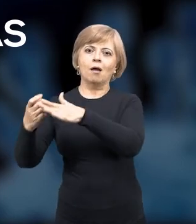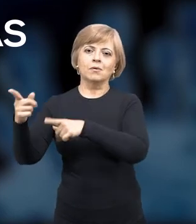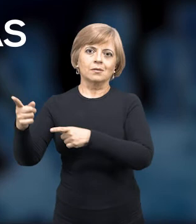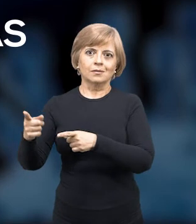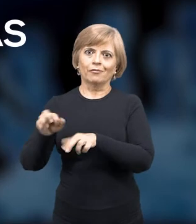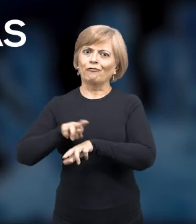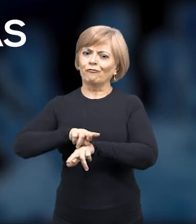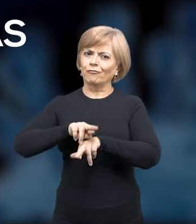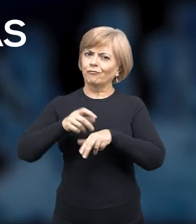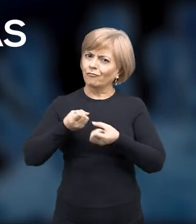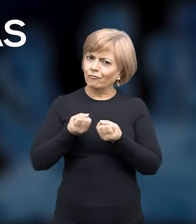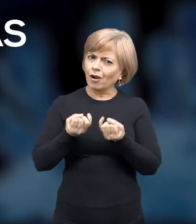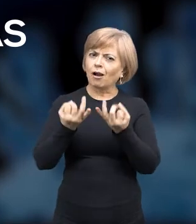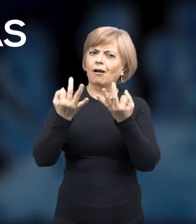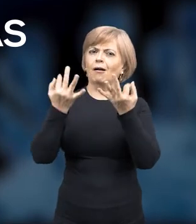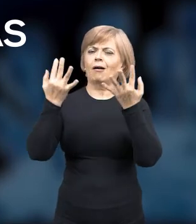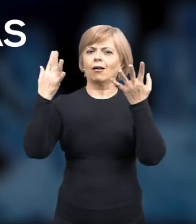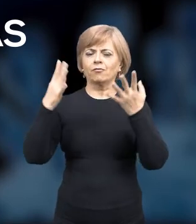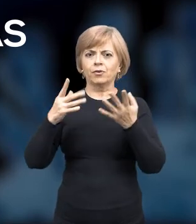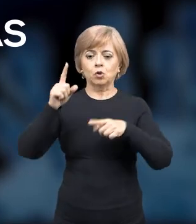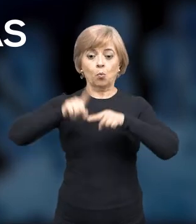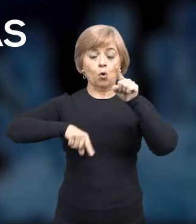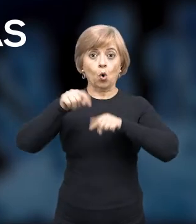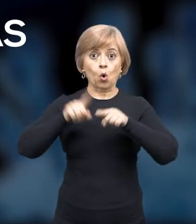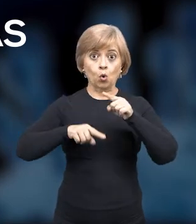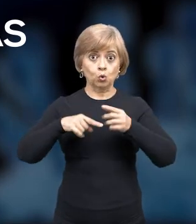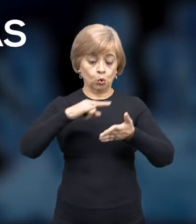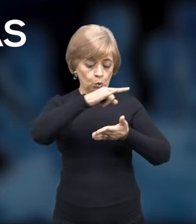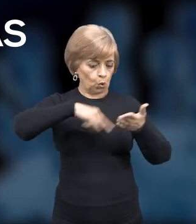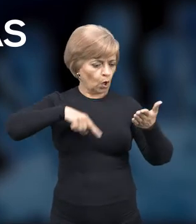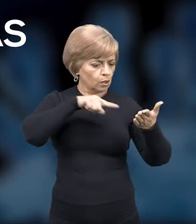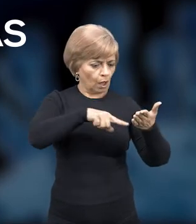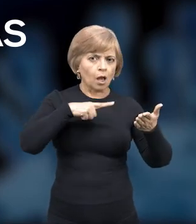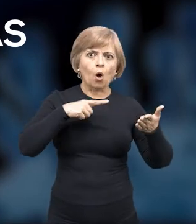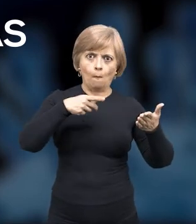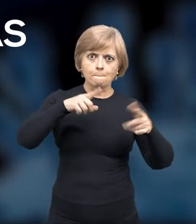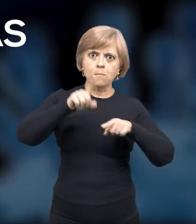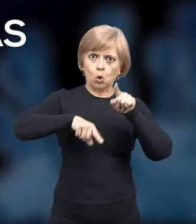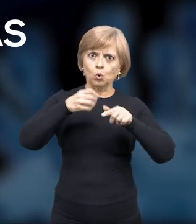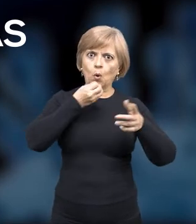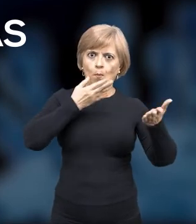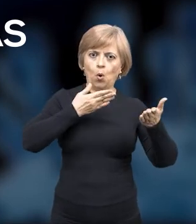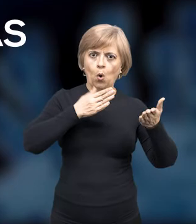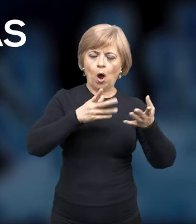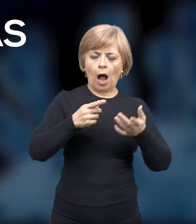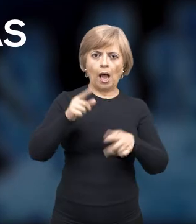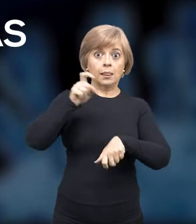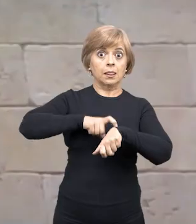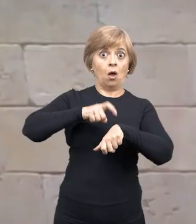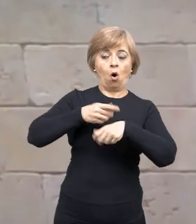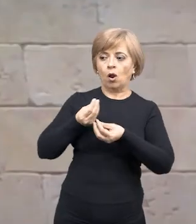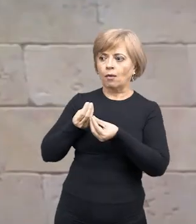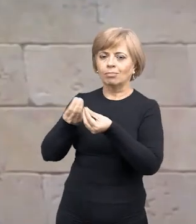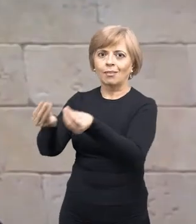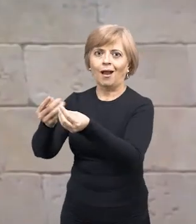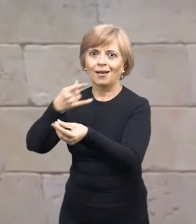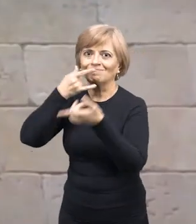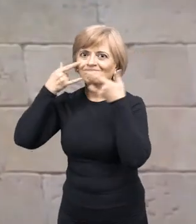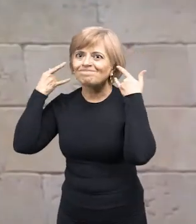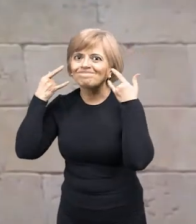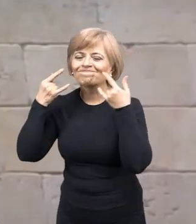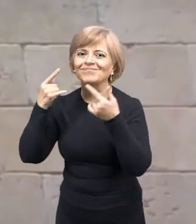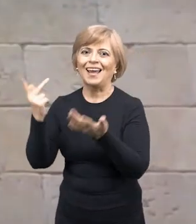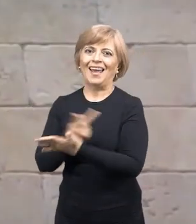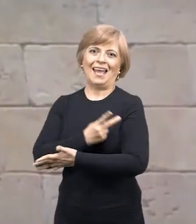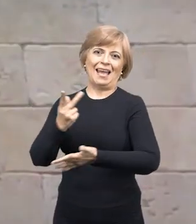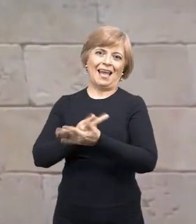vezes em que esses produtos que foram entregues não eram os mesmos que estavam especificados no termo de referência e no contrato, ou seja, o